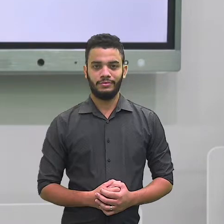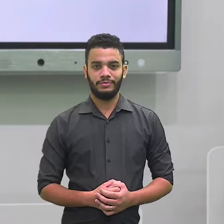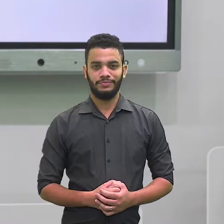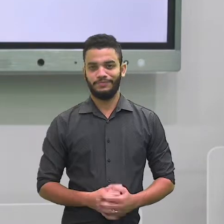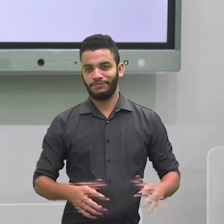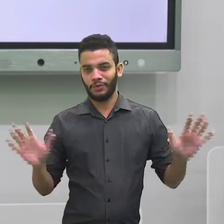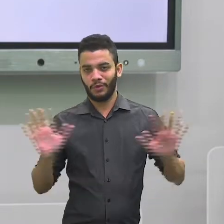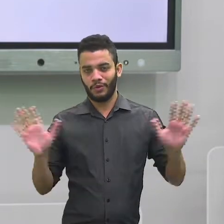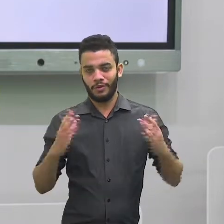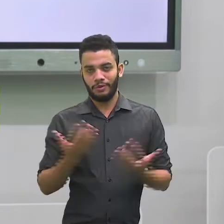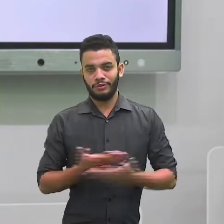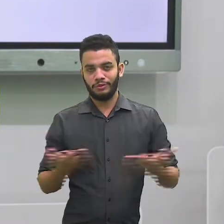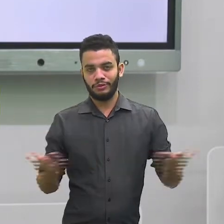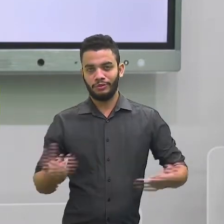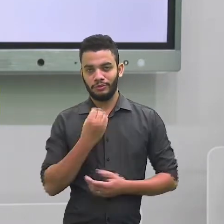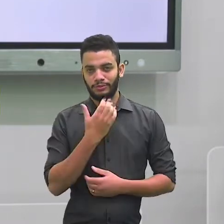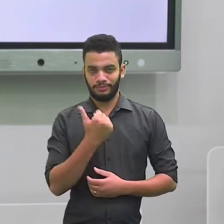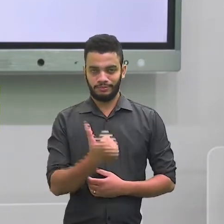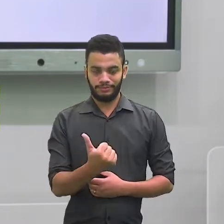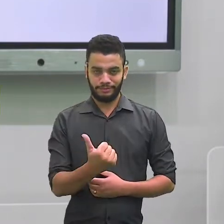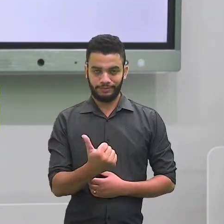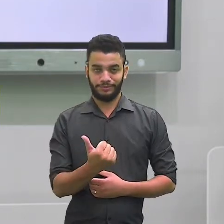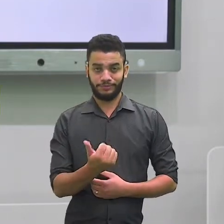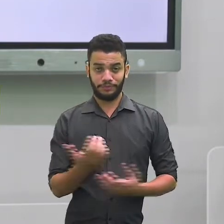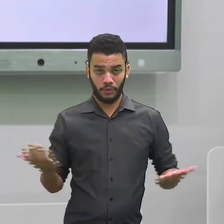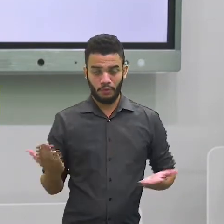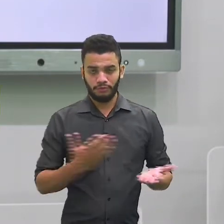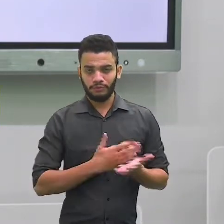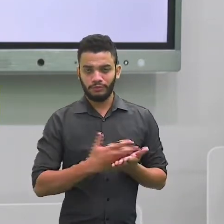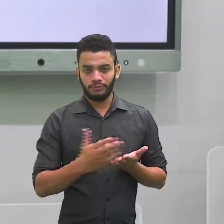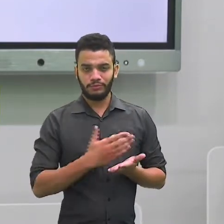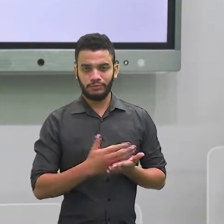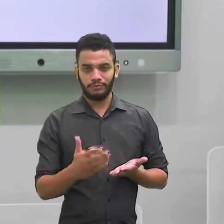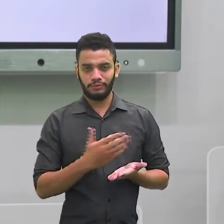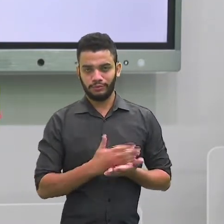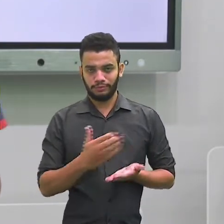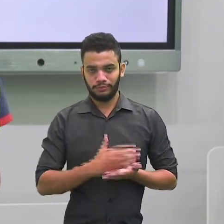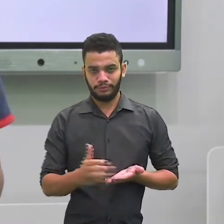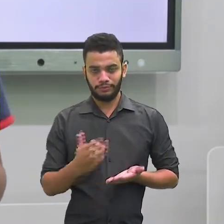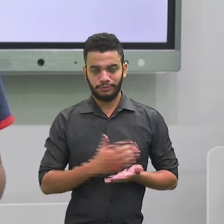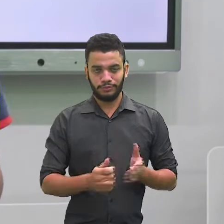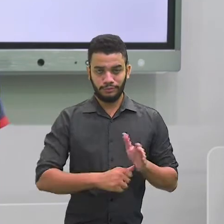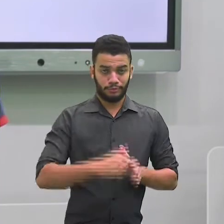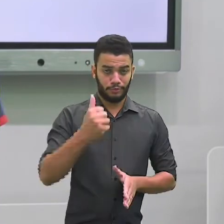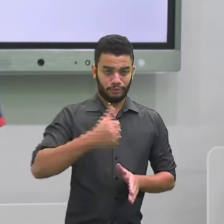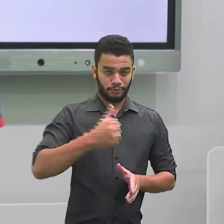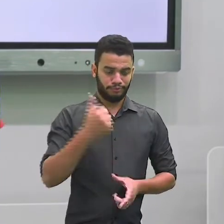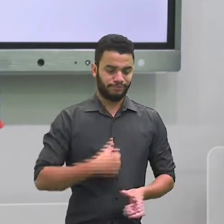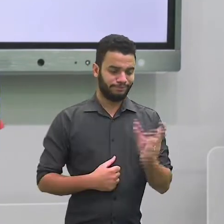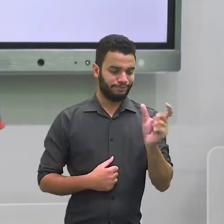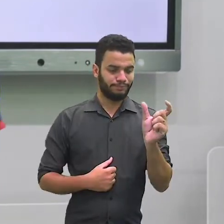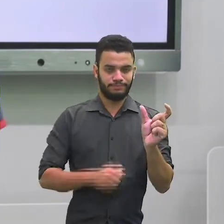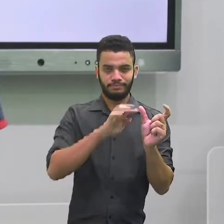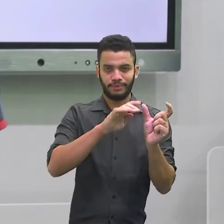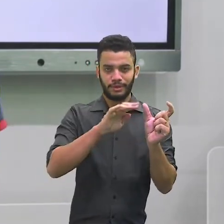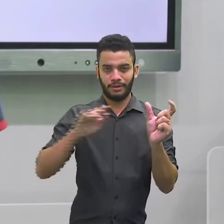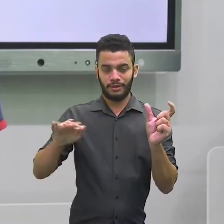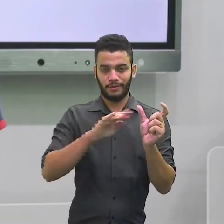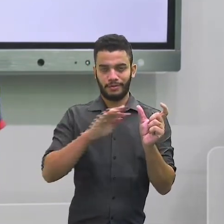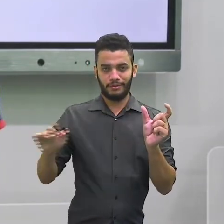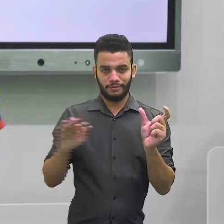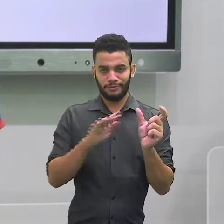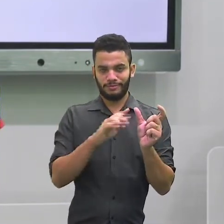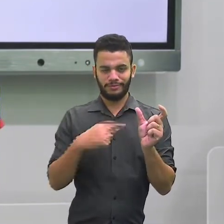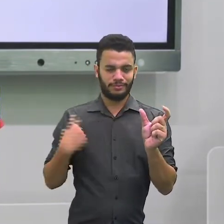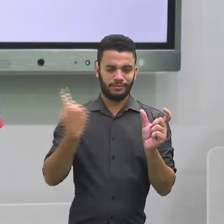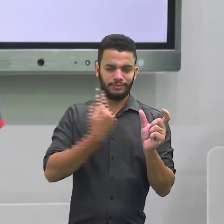Olá pessoal, tudo bem com vocês? Está começando agora o nosso Só Letra, porque só letração a gente